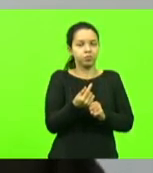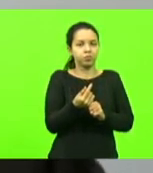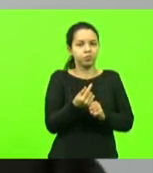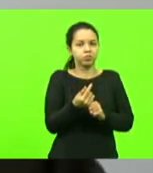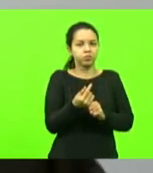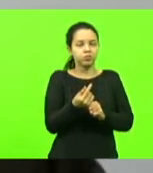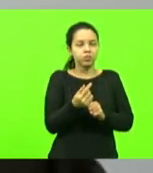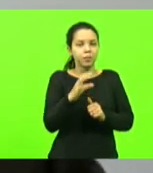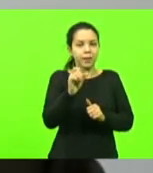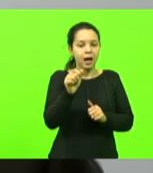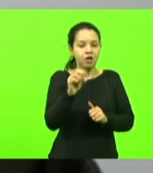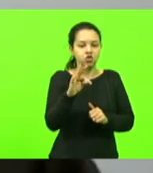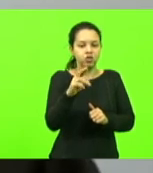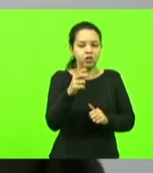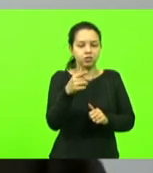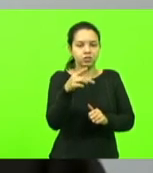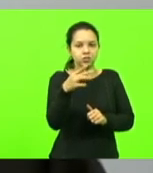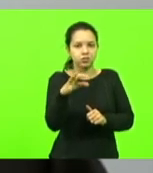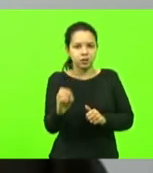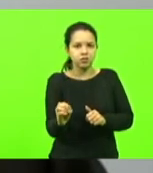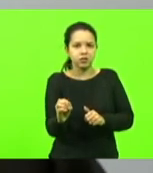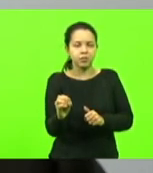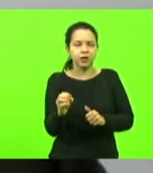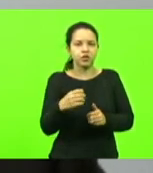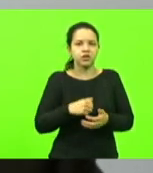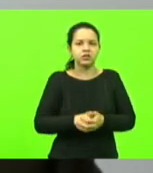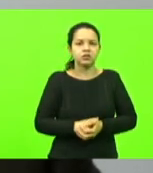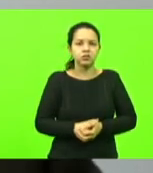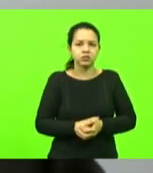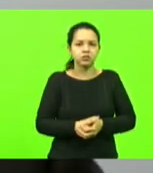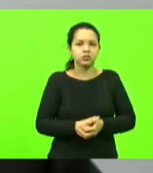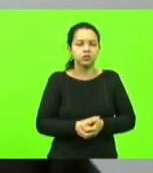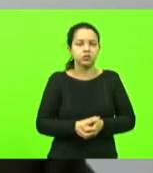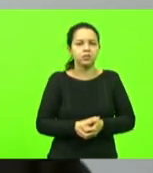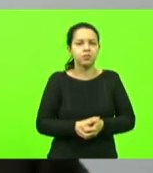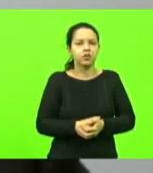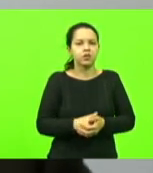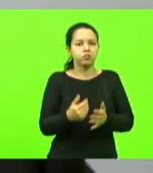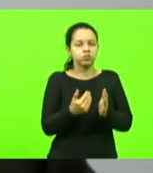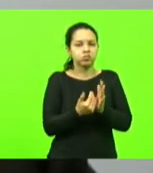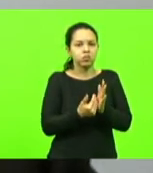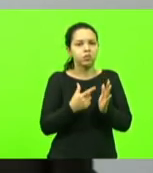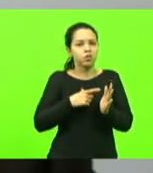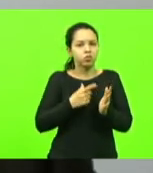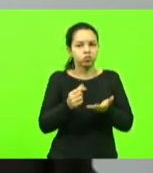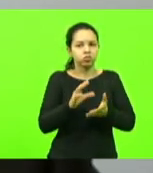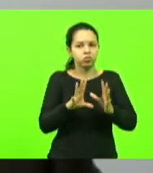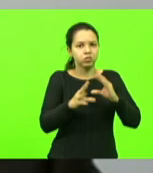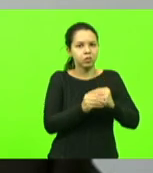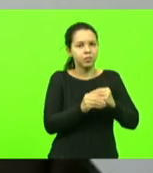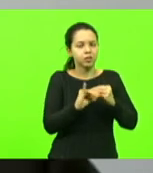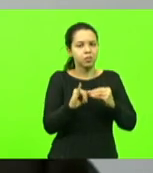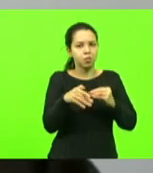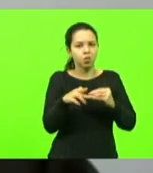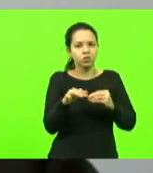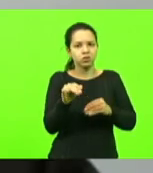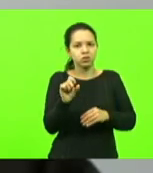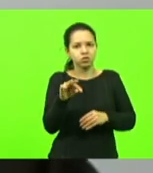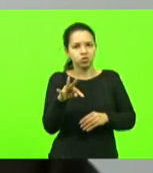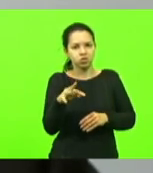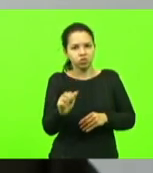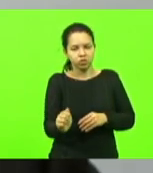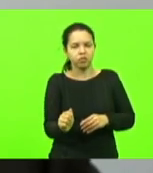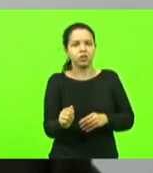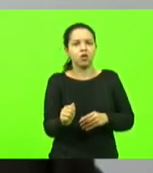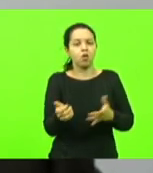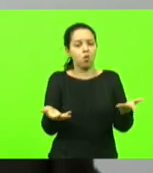apresenta na casa, e isso é muito importante através dos recursos que nós conseguimos pelas emendas impositivas. Então, hoje é